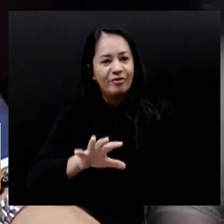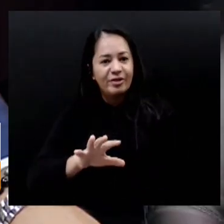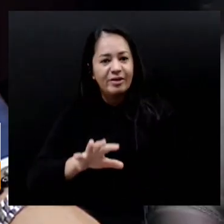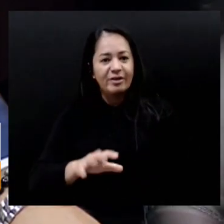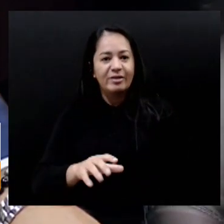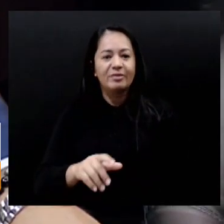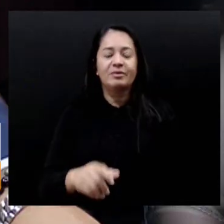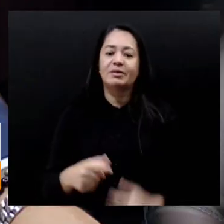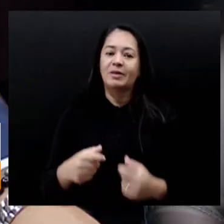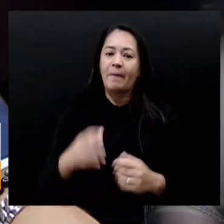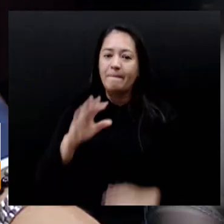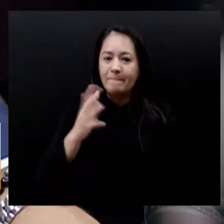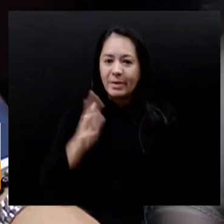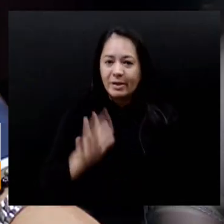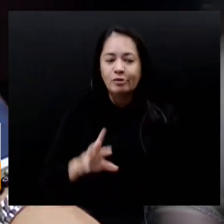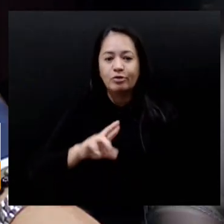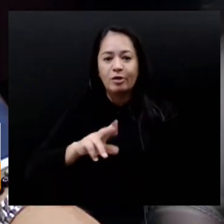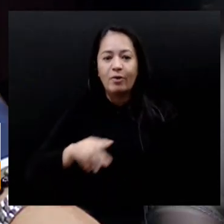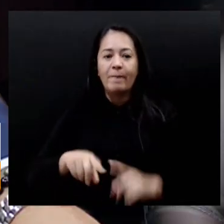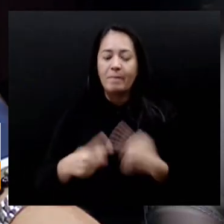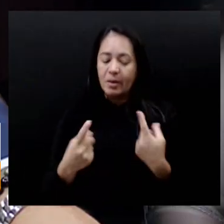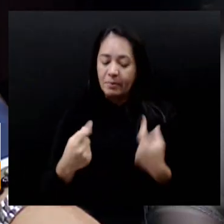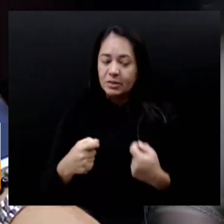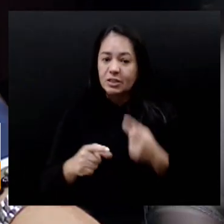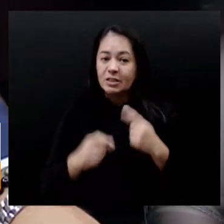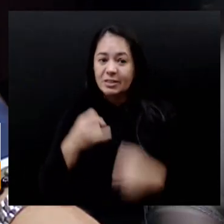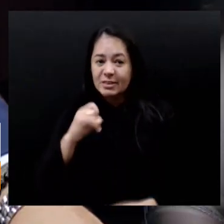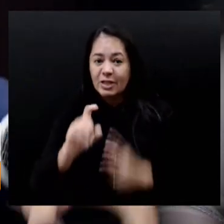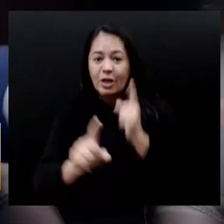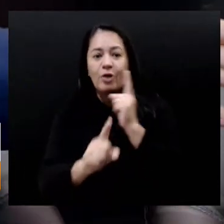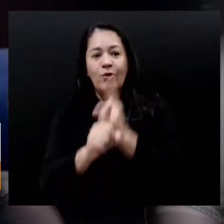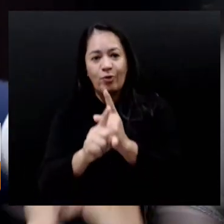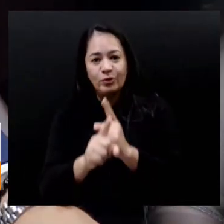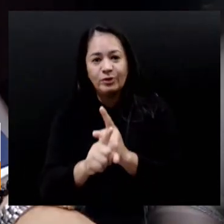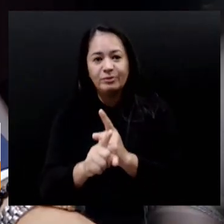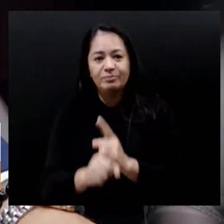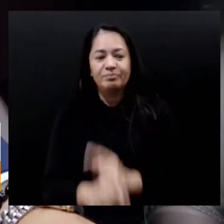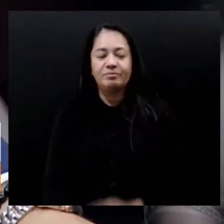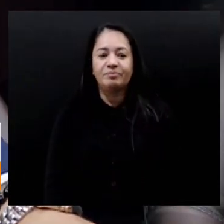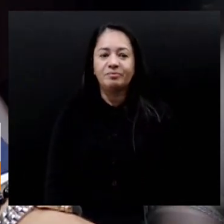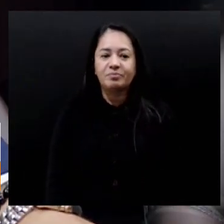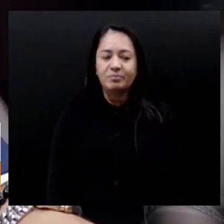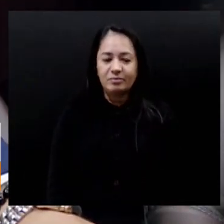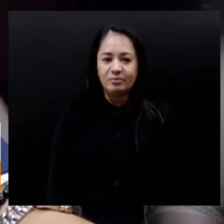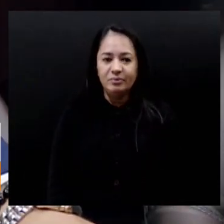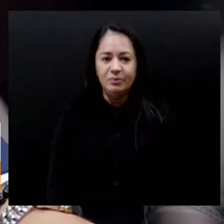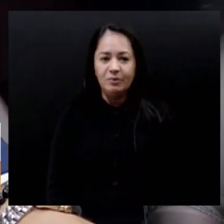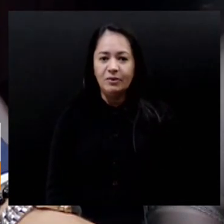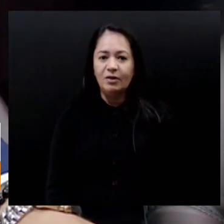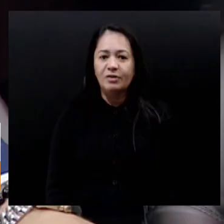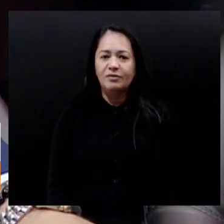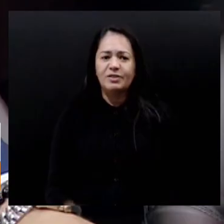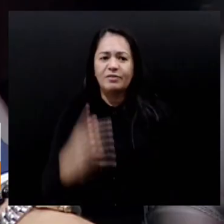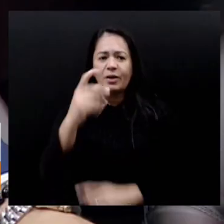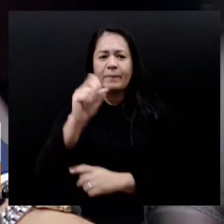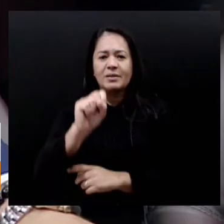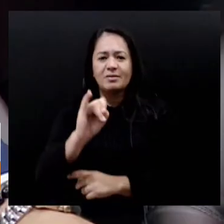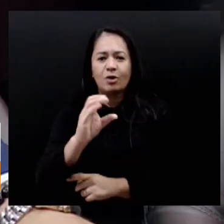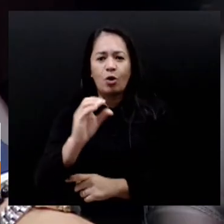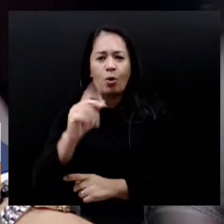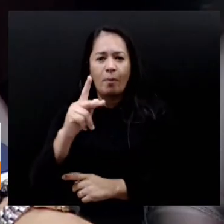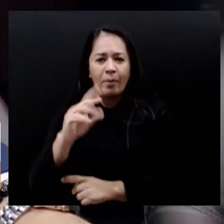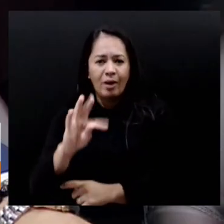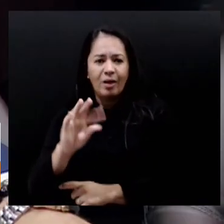se seguir e se encontrar aquele que fez, aquele que falou. E você falou de psicopatia, para mim é bem isso, né? Né. Então você fala assim, nossa, deve ser um